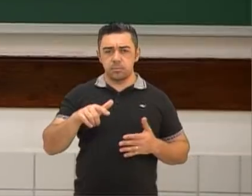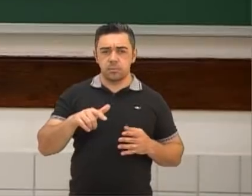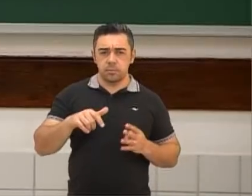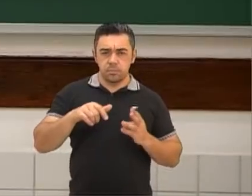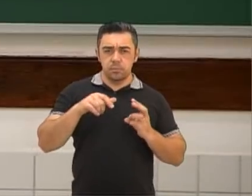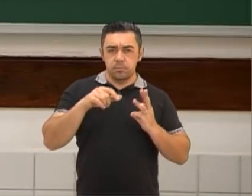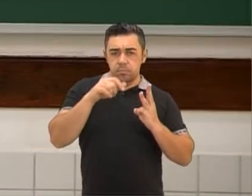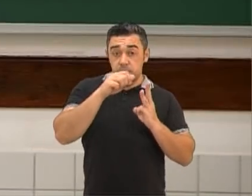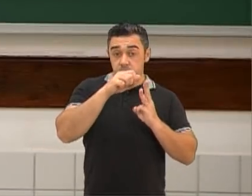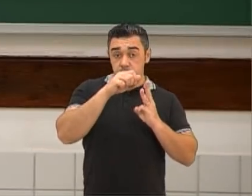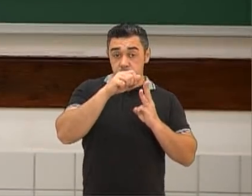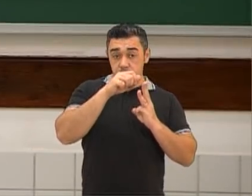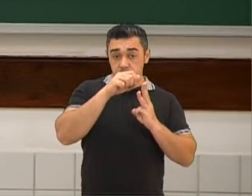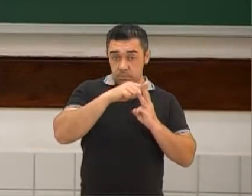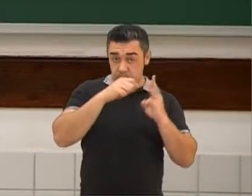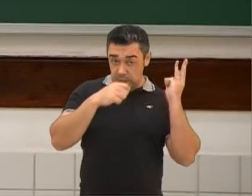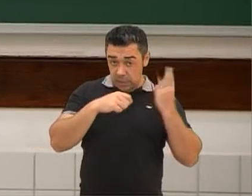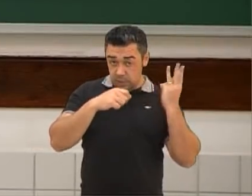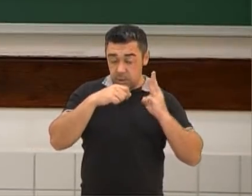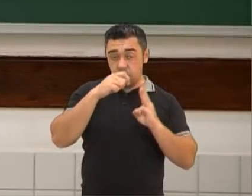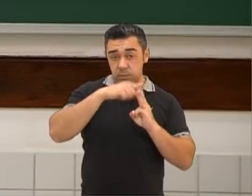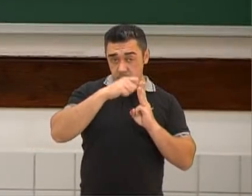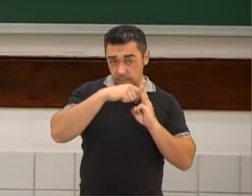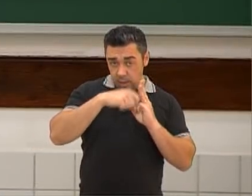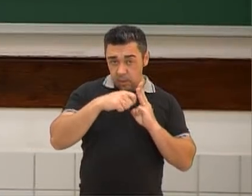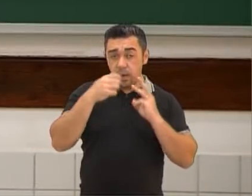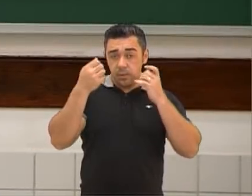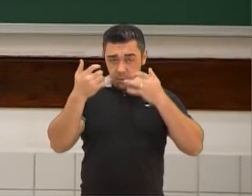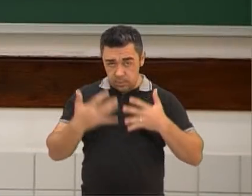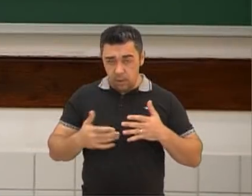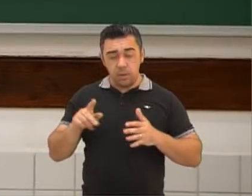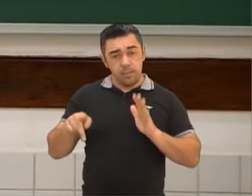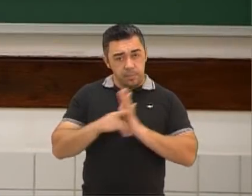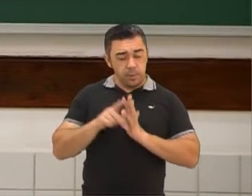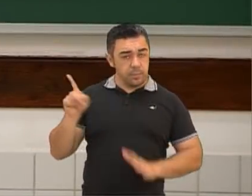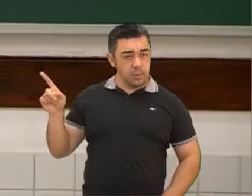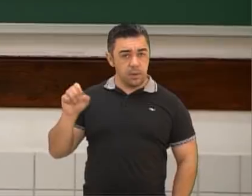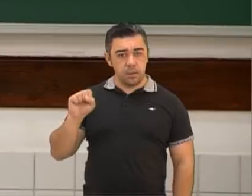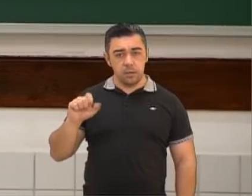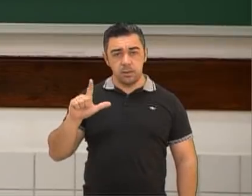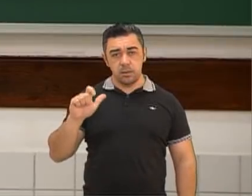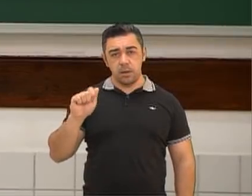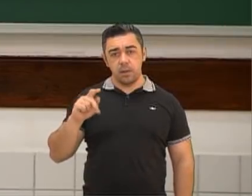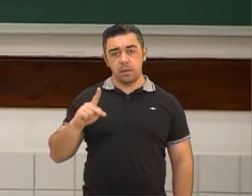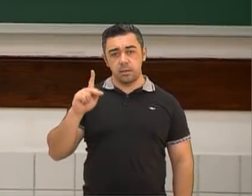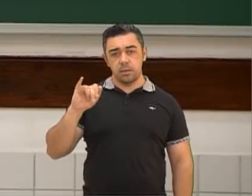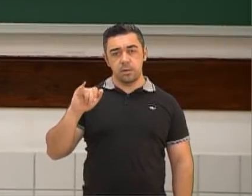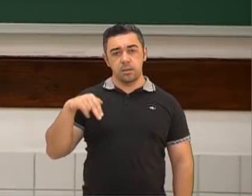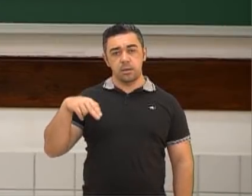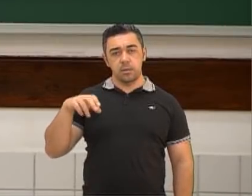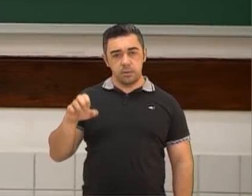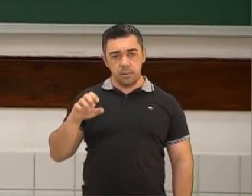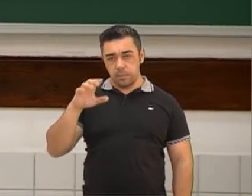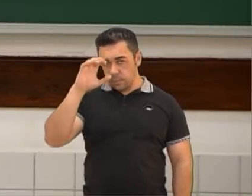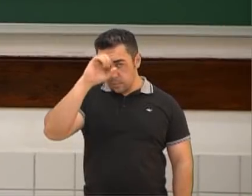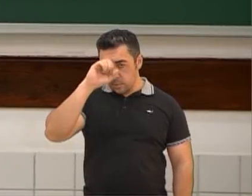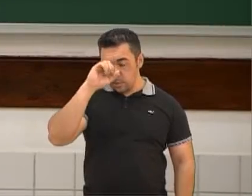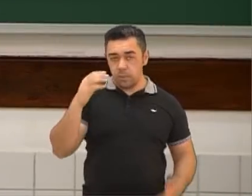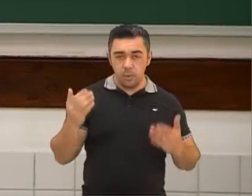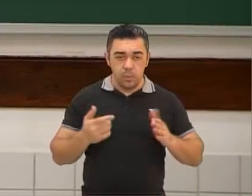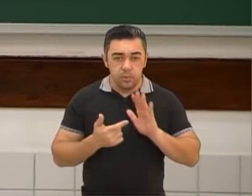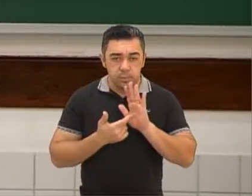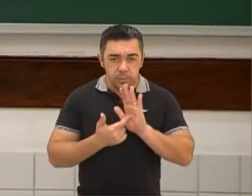trimestre, nós vamos ter uma aula só falando do slackline, tá? Mas para vocês entenderem, nós trouxemos isso aqui